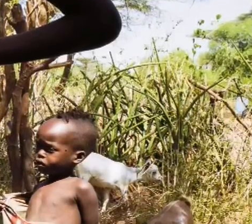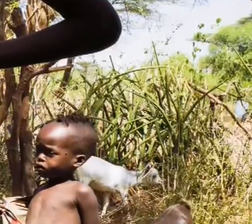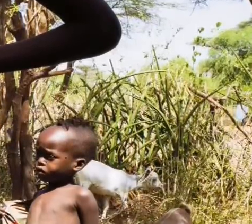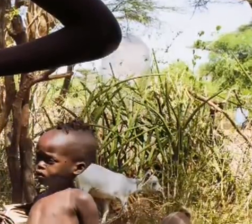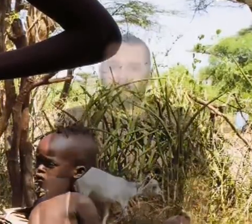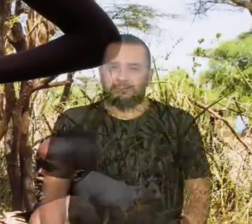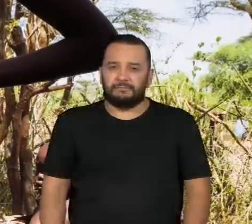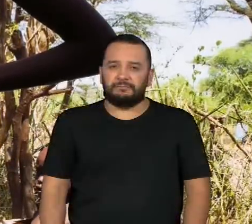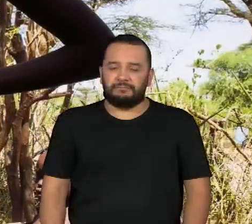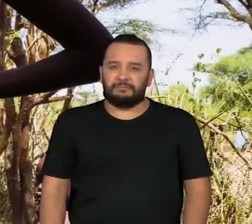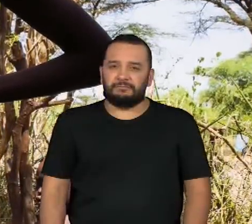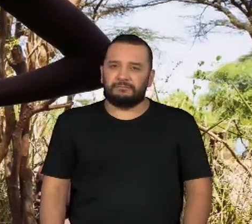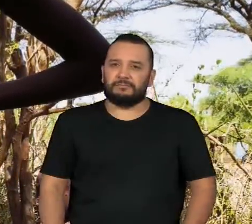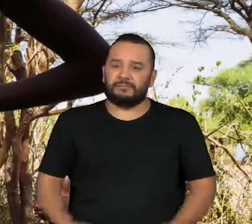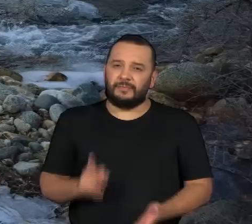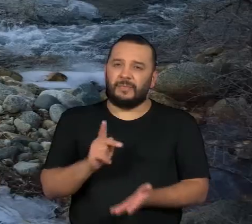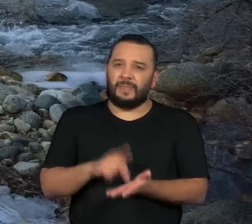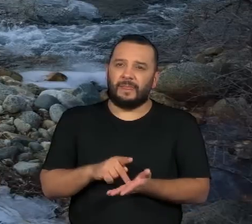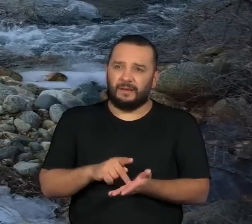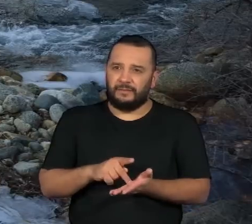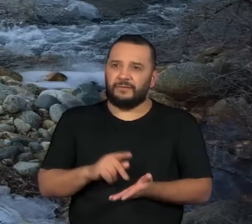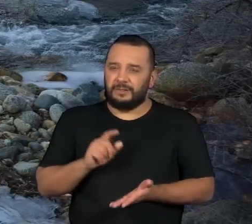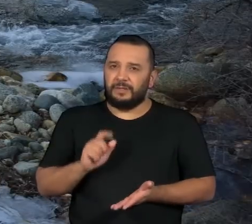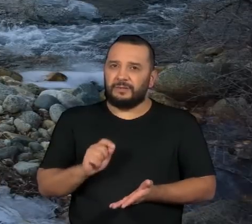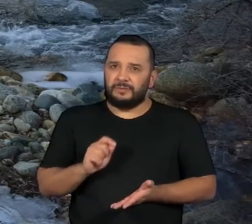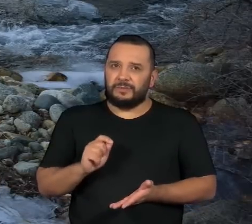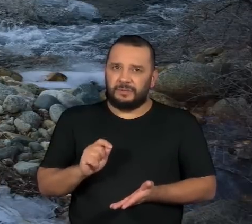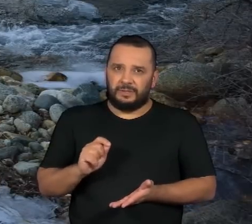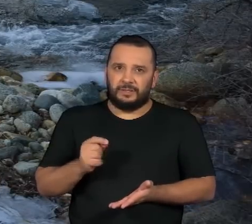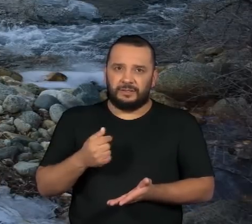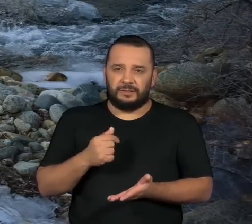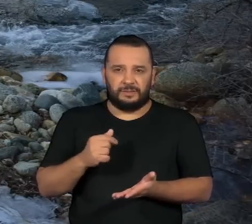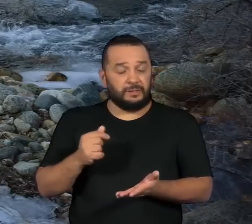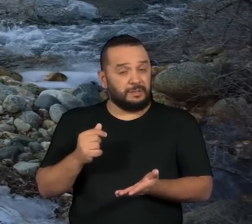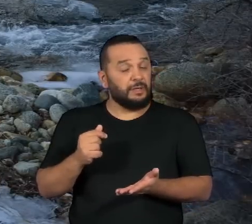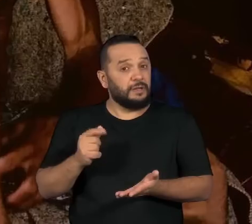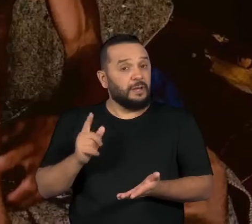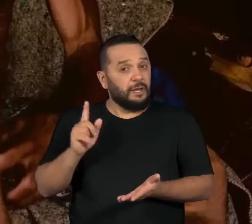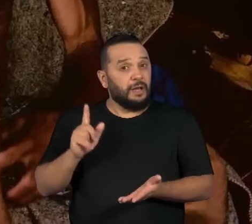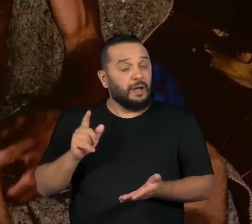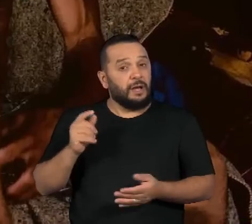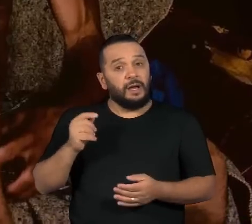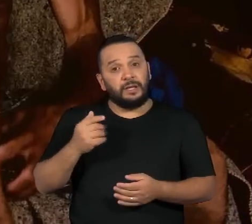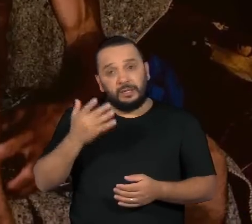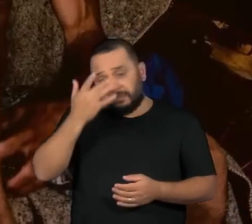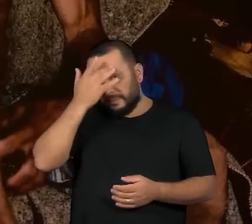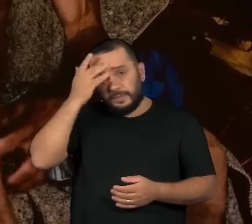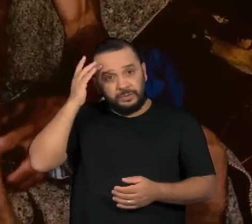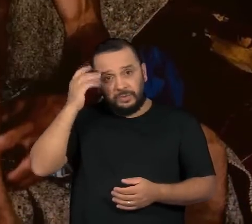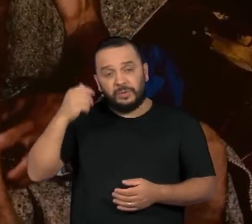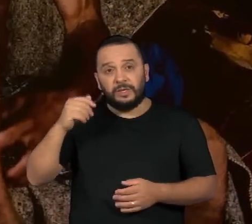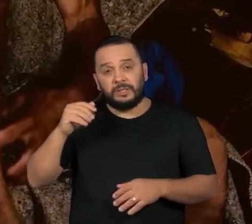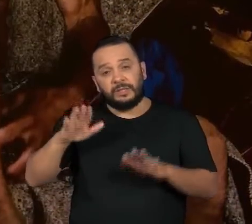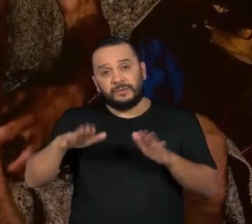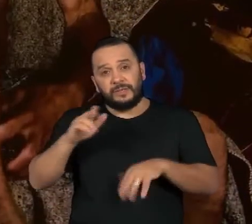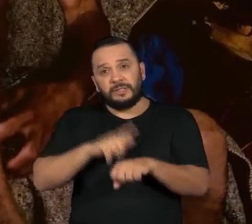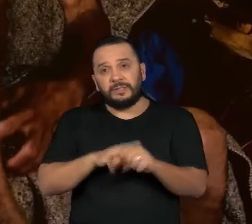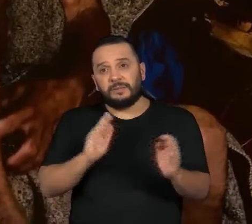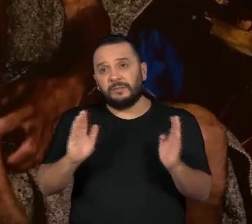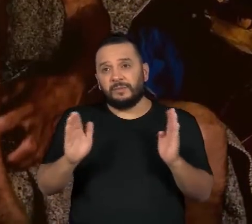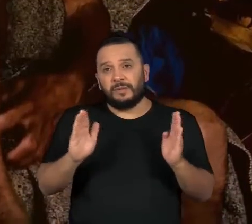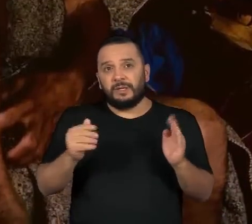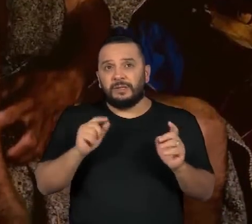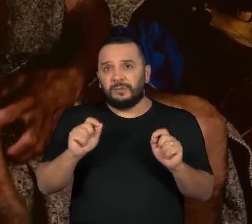Na verdade, como isso ocupa uma parte grande do dia das pessoas, elas usam esse momento para